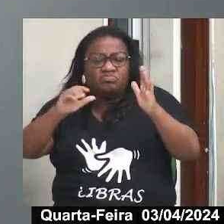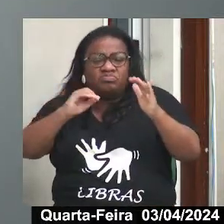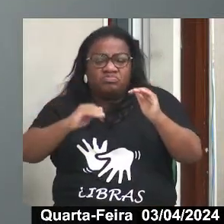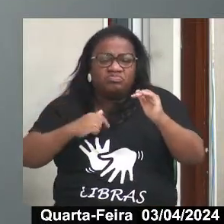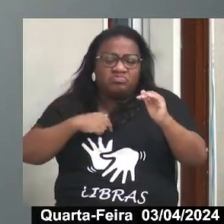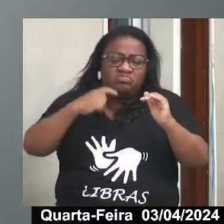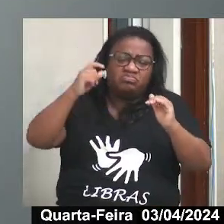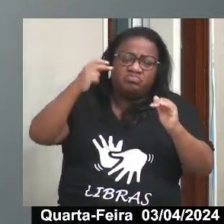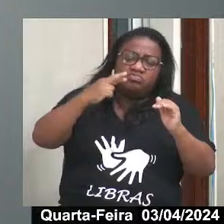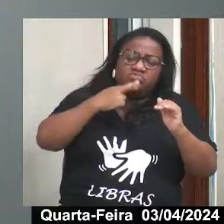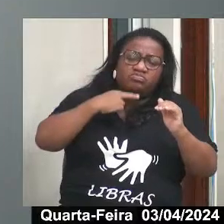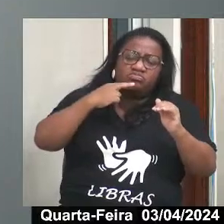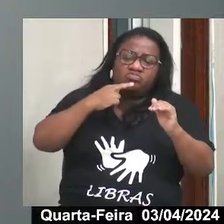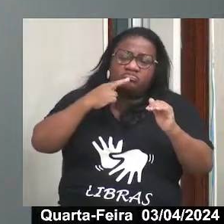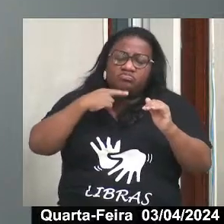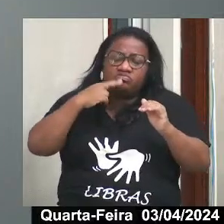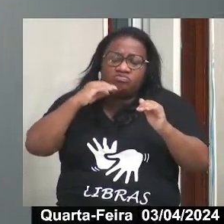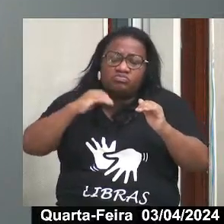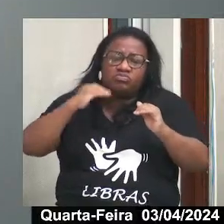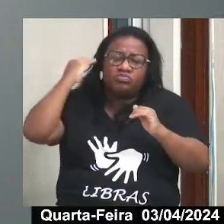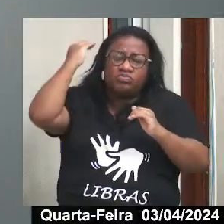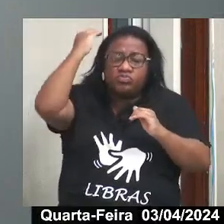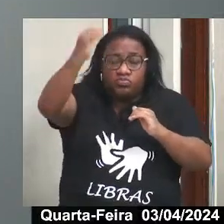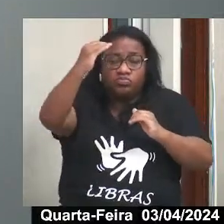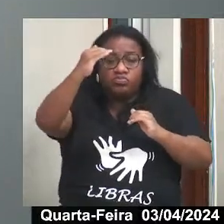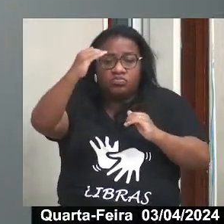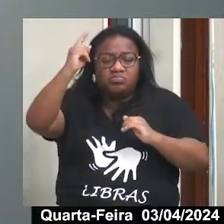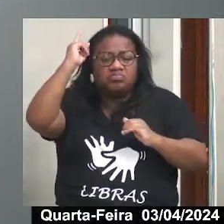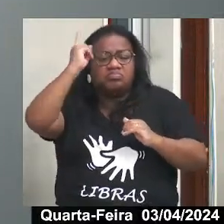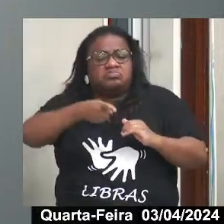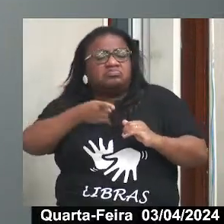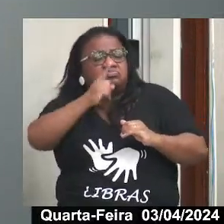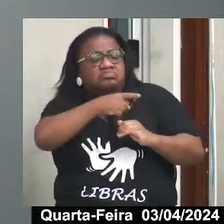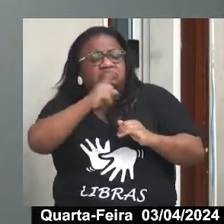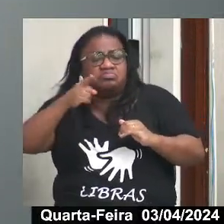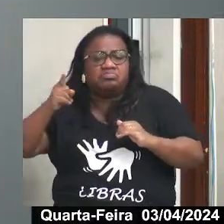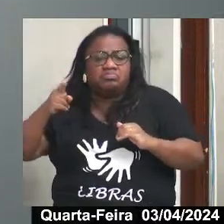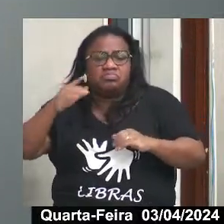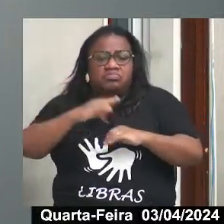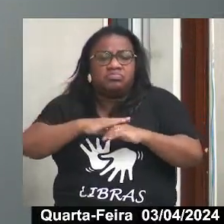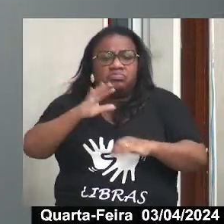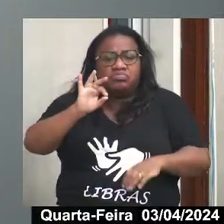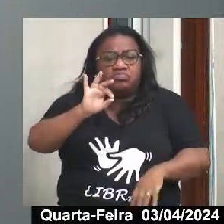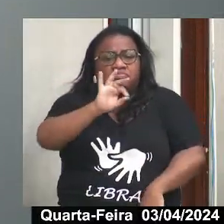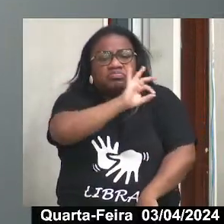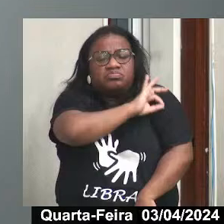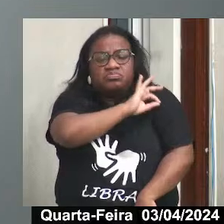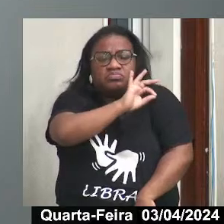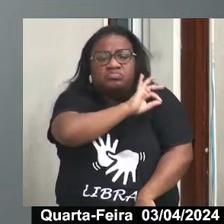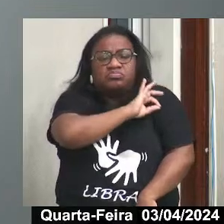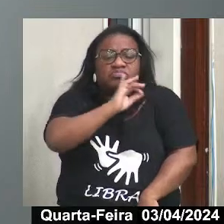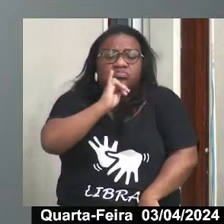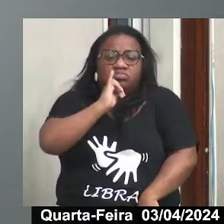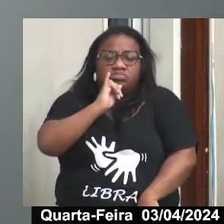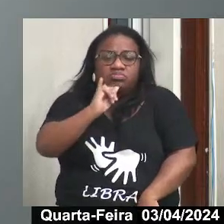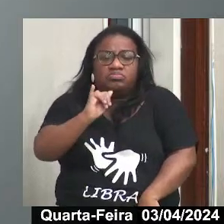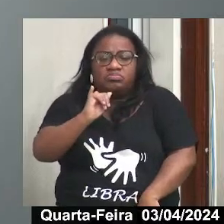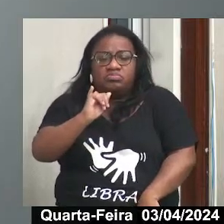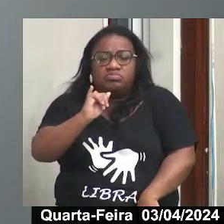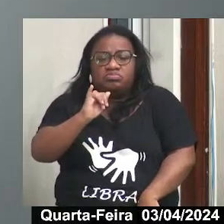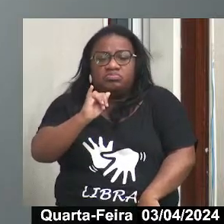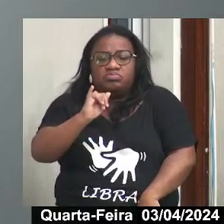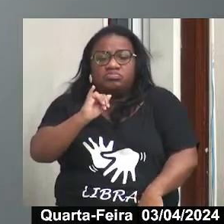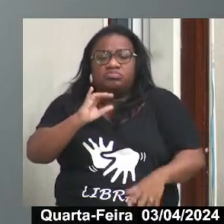que ele é incorruptível, que ele manda e desmanda. Mas prefeito, eu quero mandar um recado para o